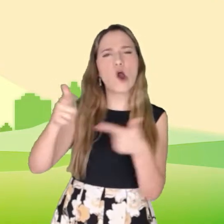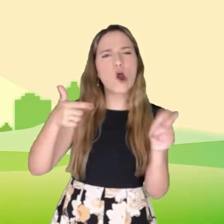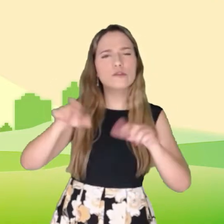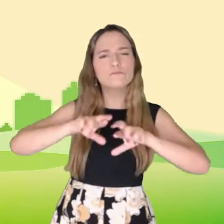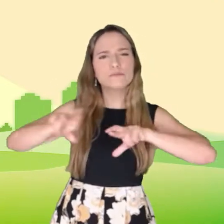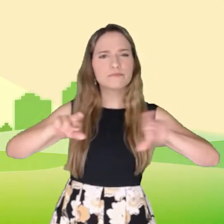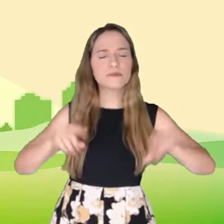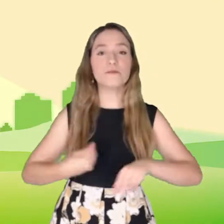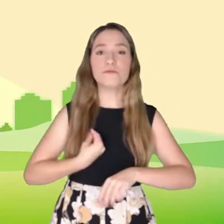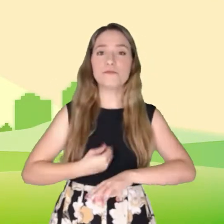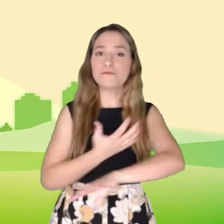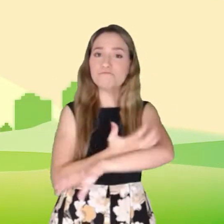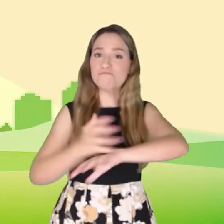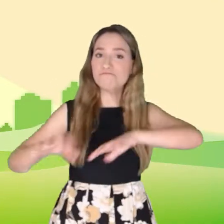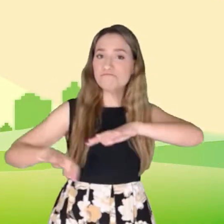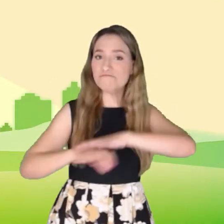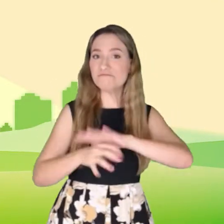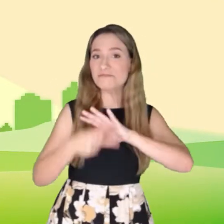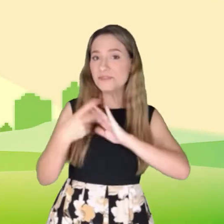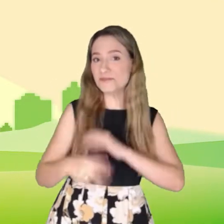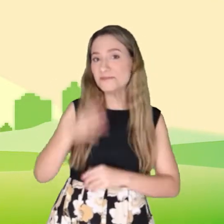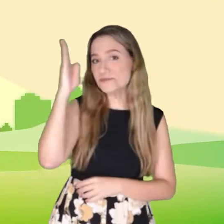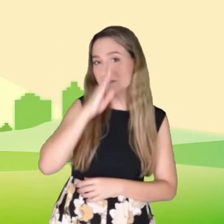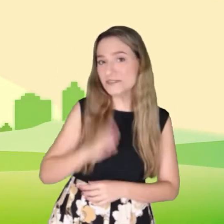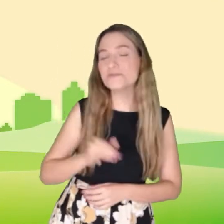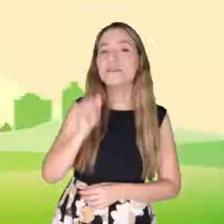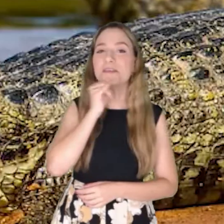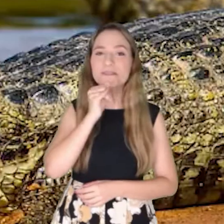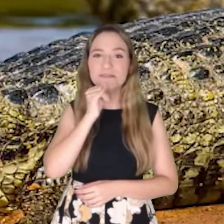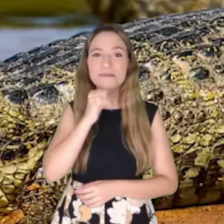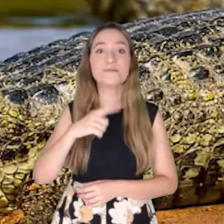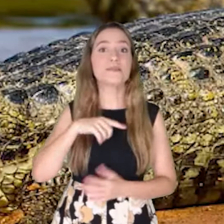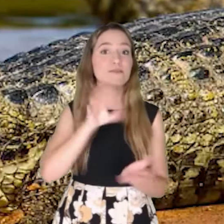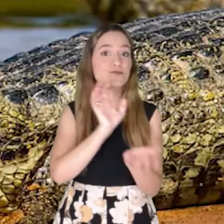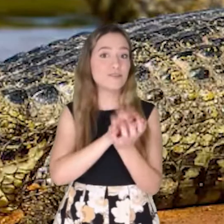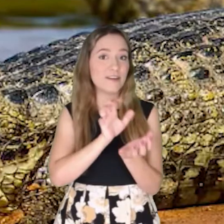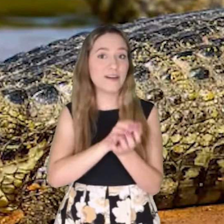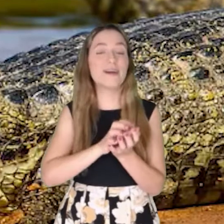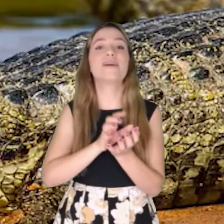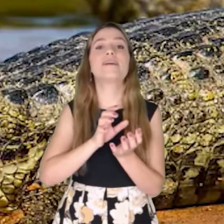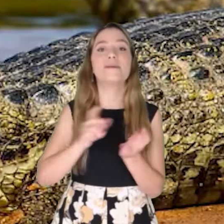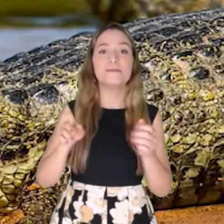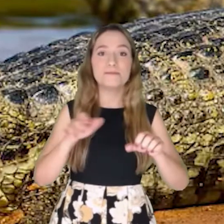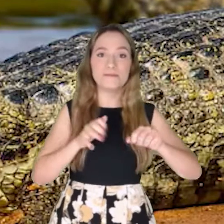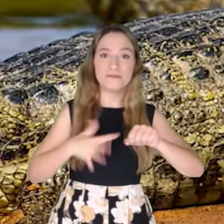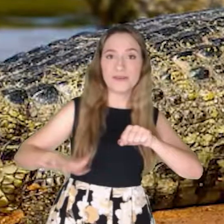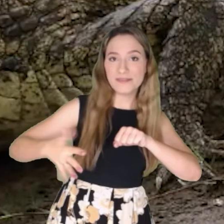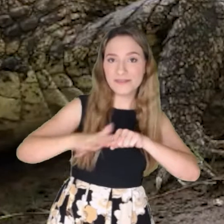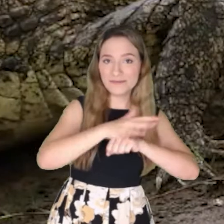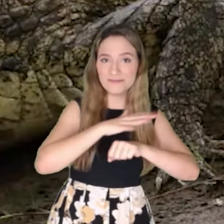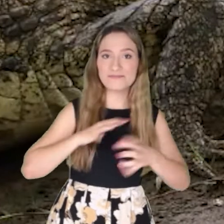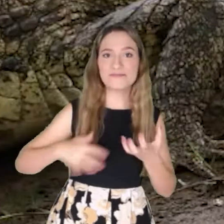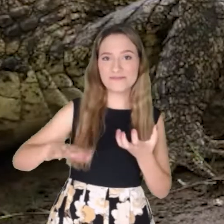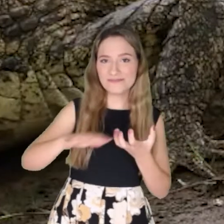animais compõem a fauna brasileira, tais como o jacaré do Pantanal,